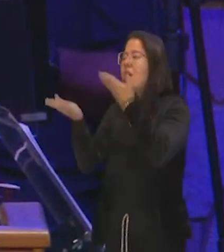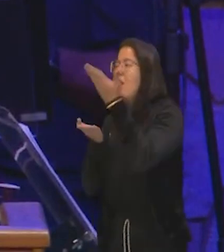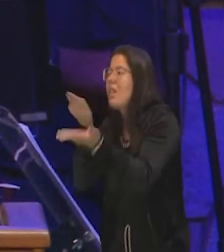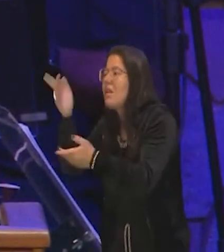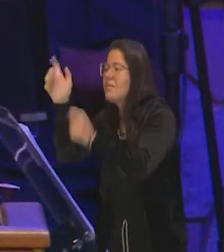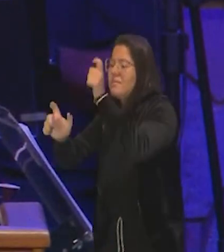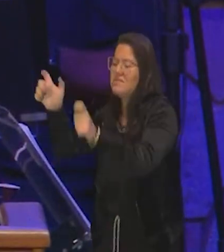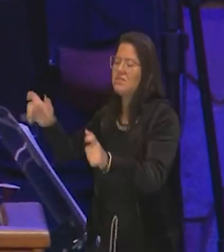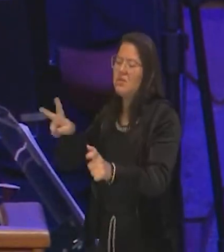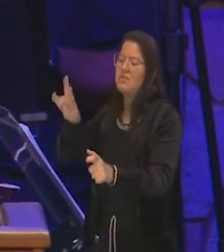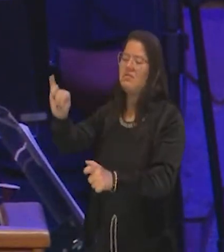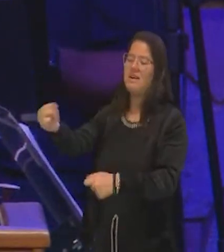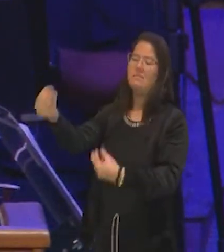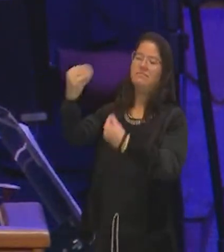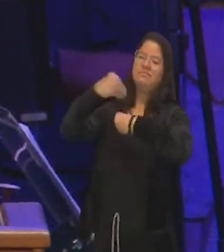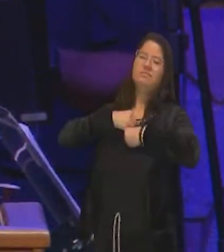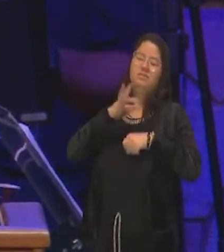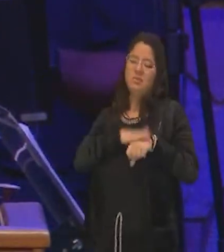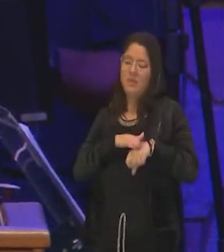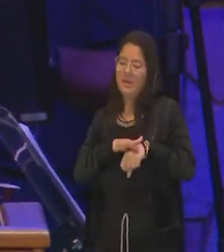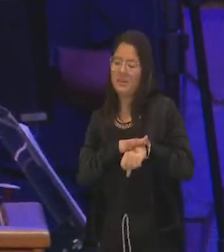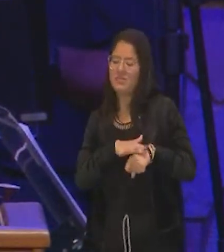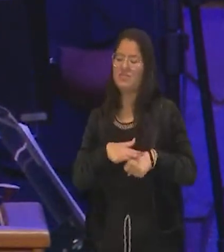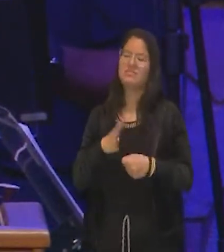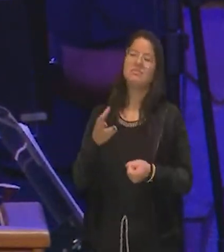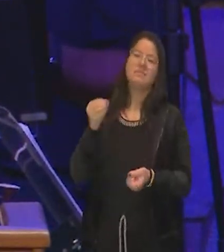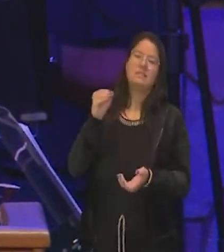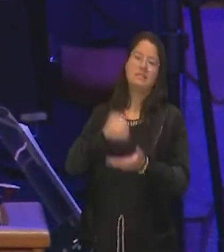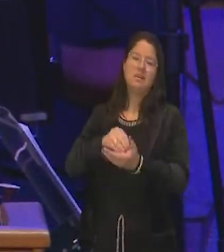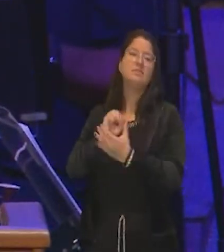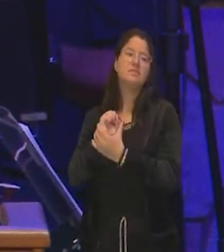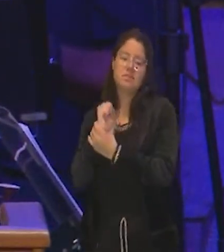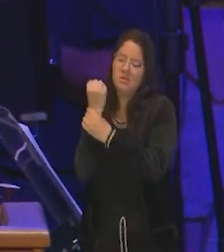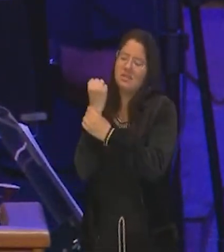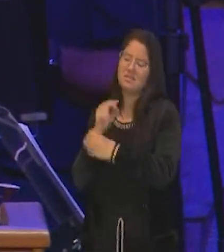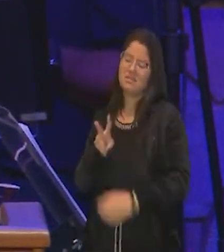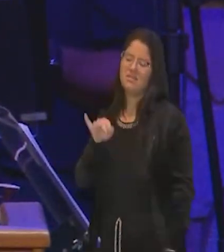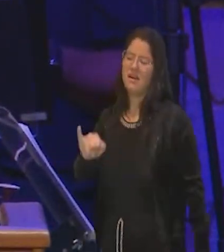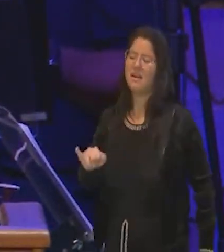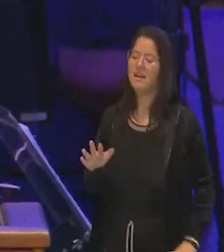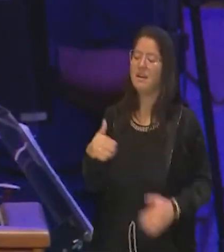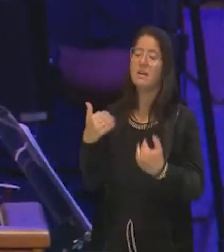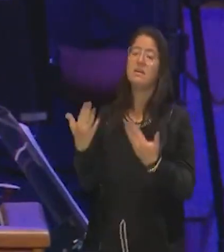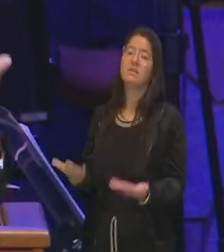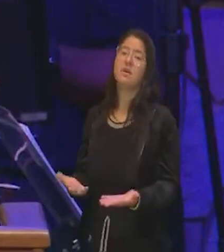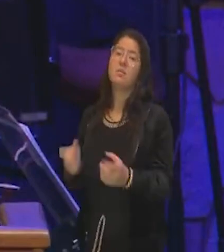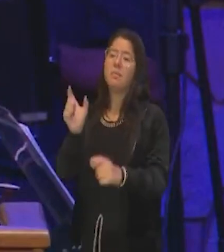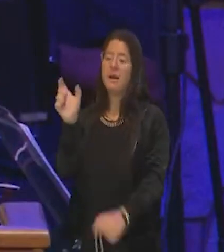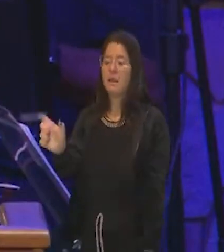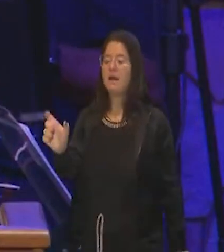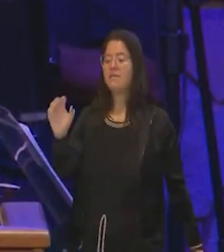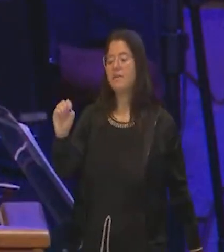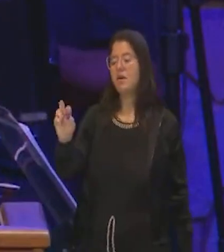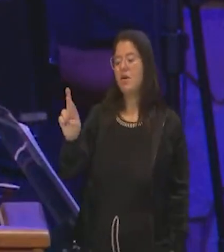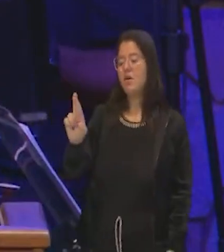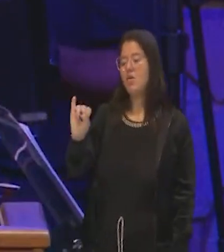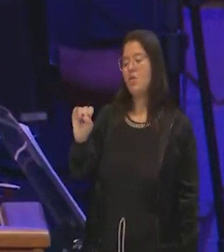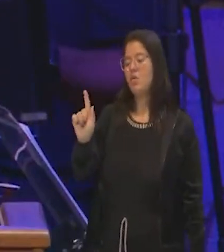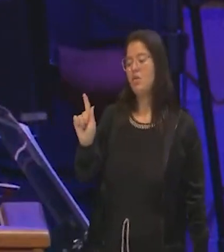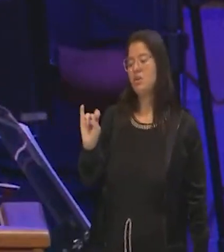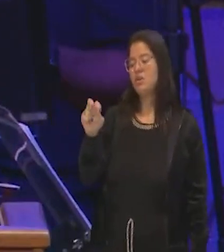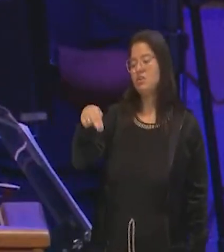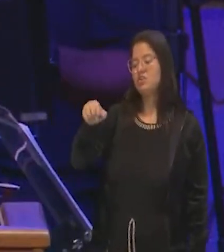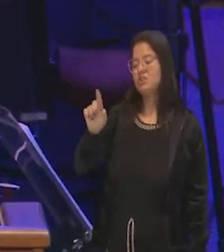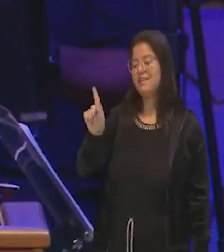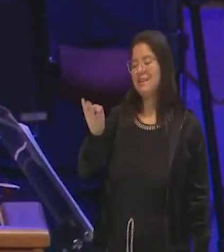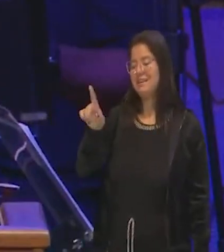insegurança se apresentarão em nosso caminho. Então, originalidade talvez seja uma palavra que identifique muito a